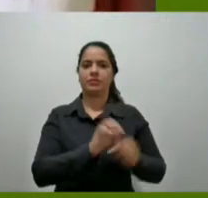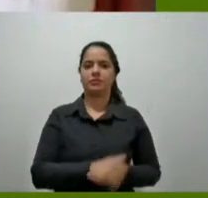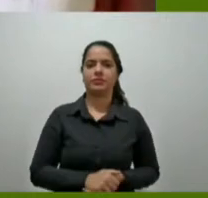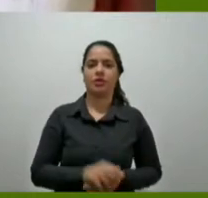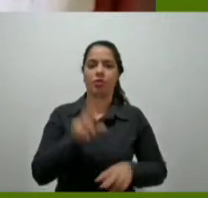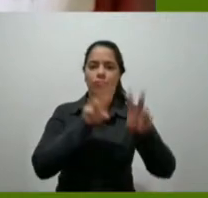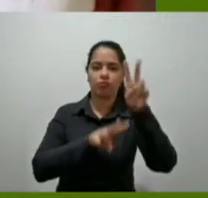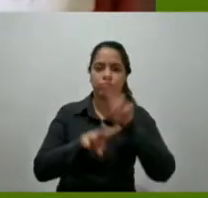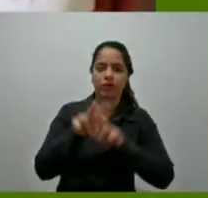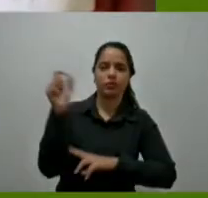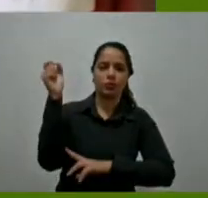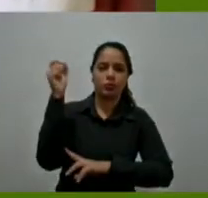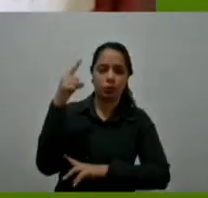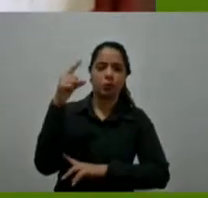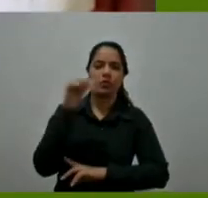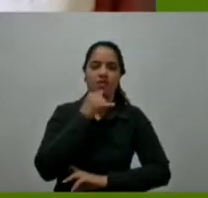piloto